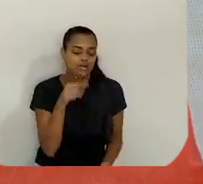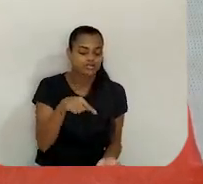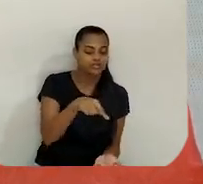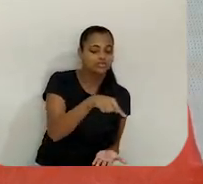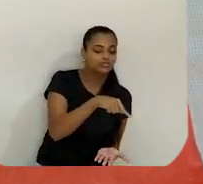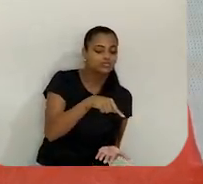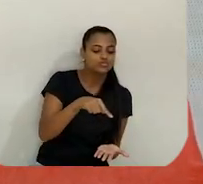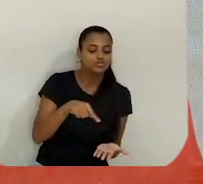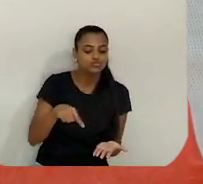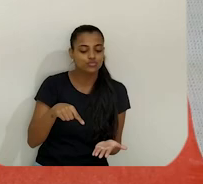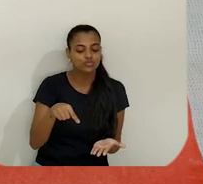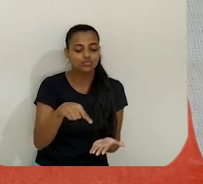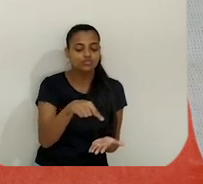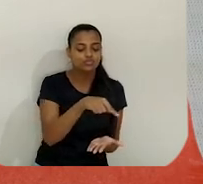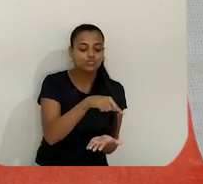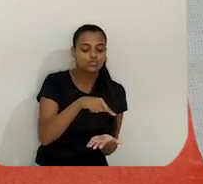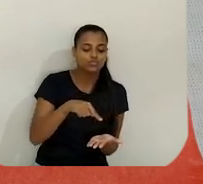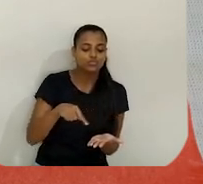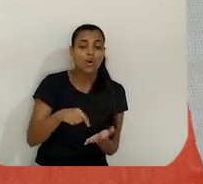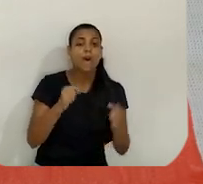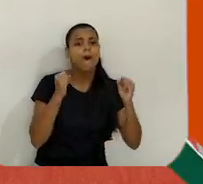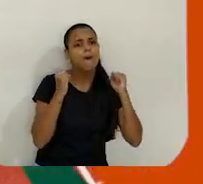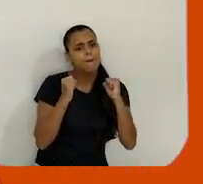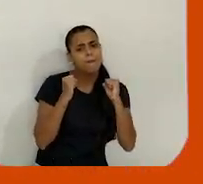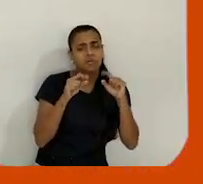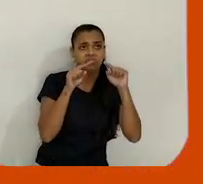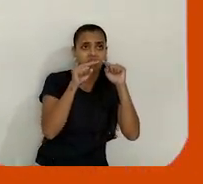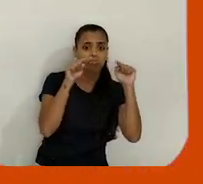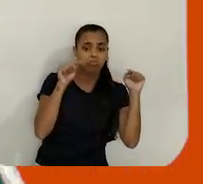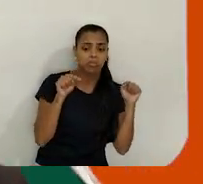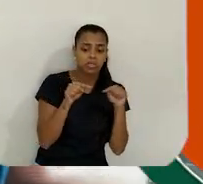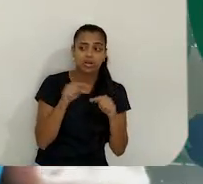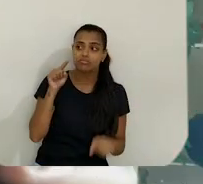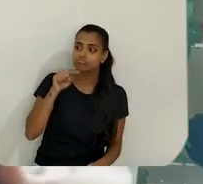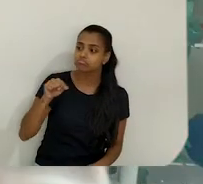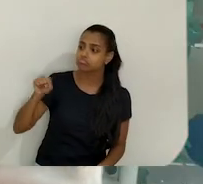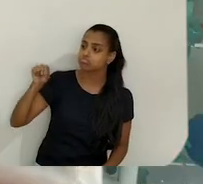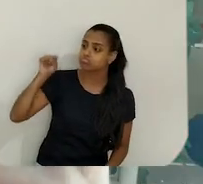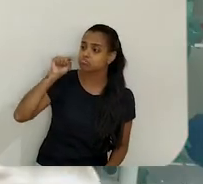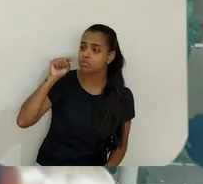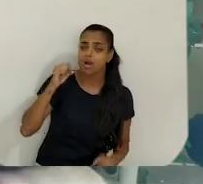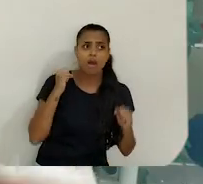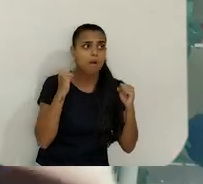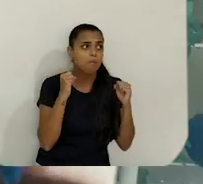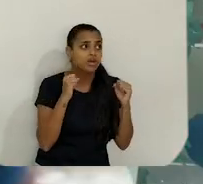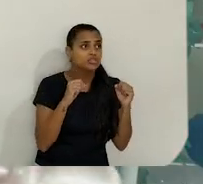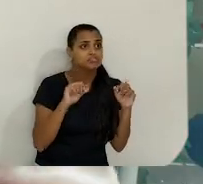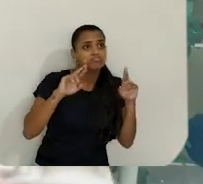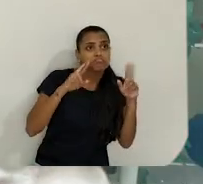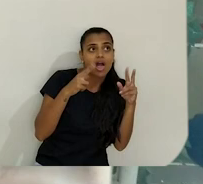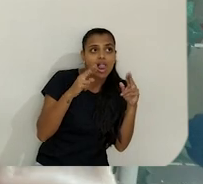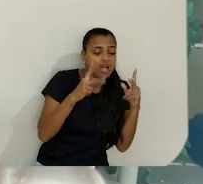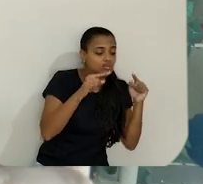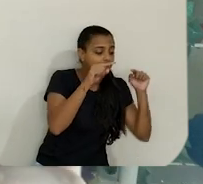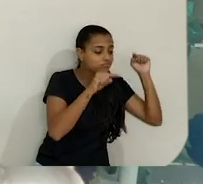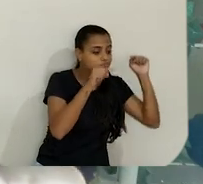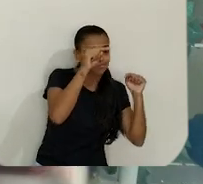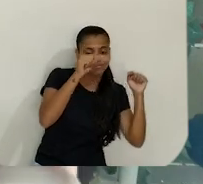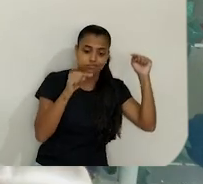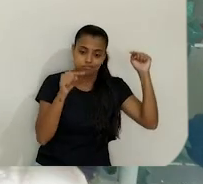e faça um desenho abstrato com ela pode ser uma forma geométrica pode ser um formato